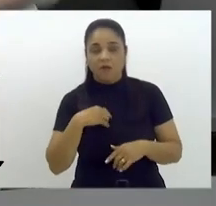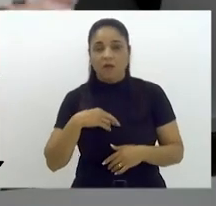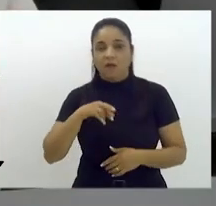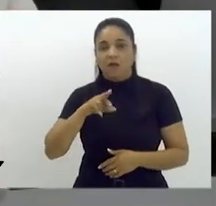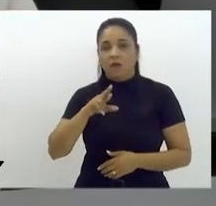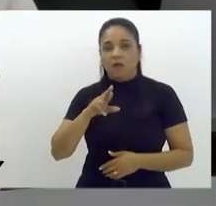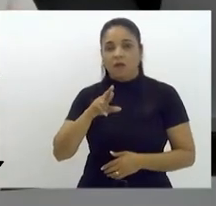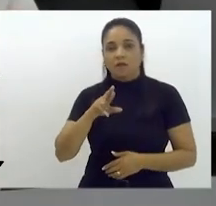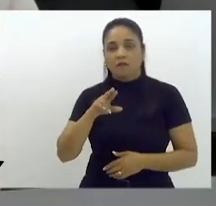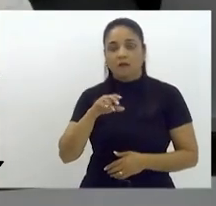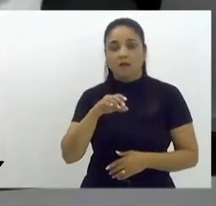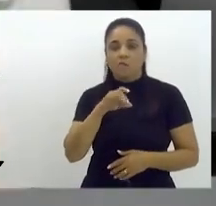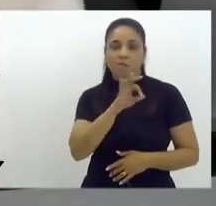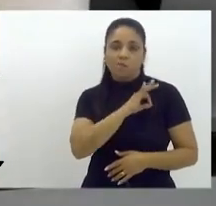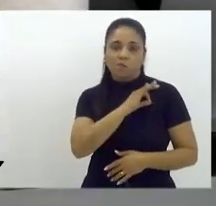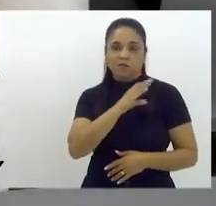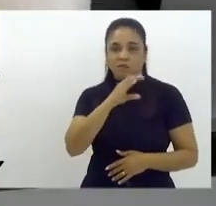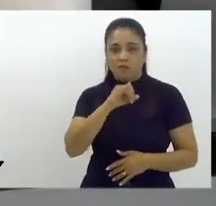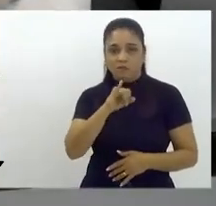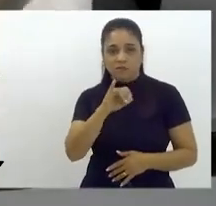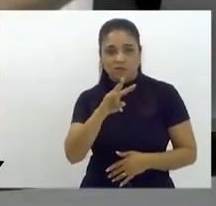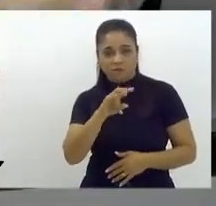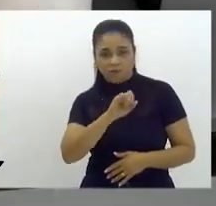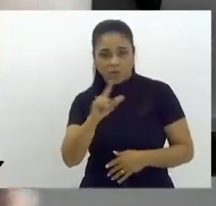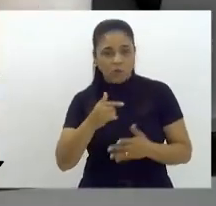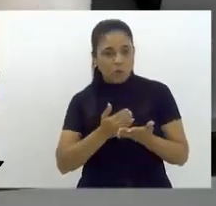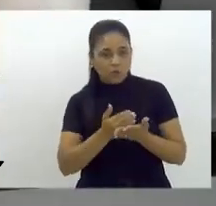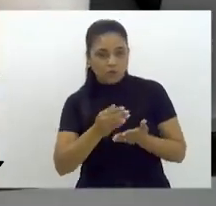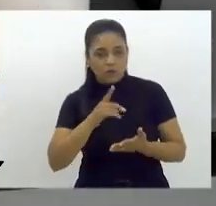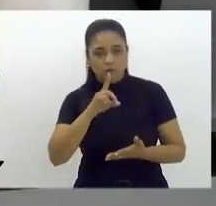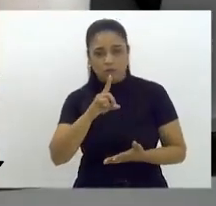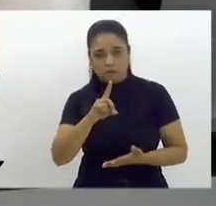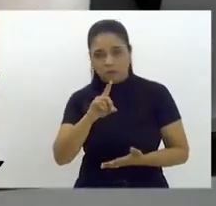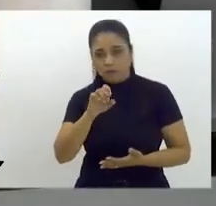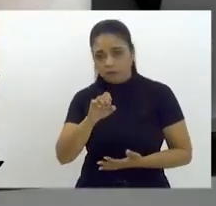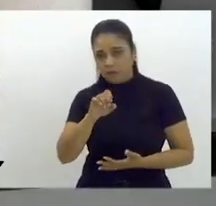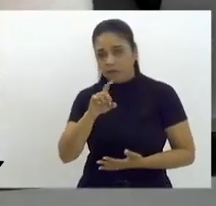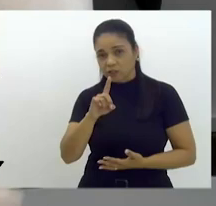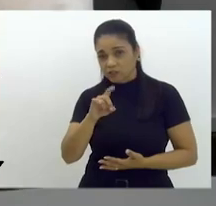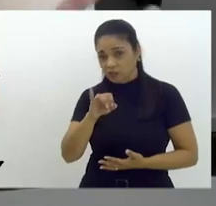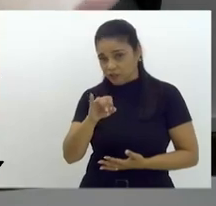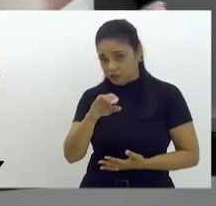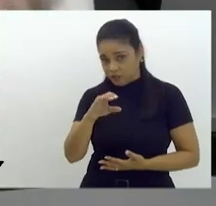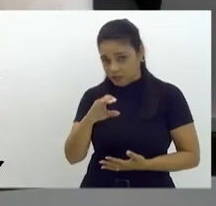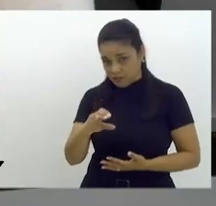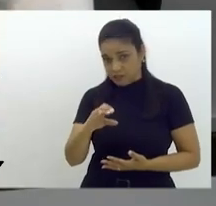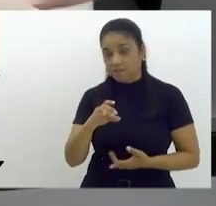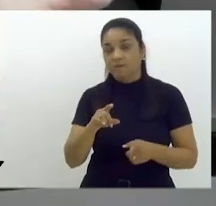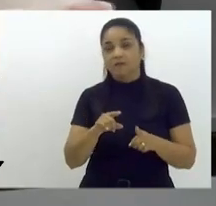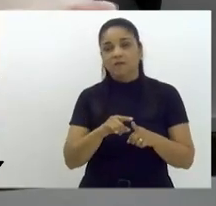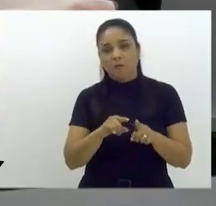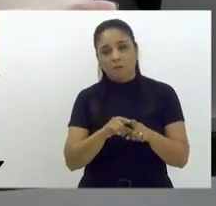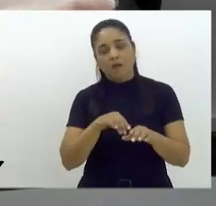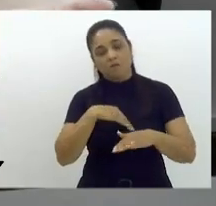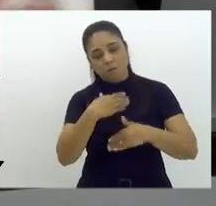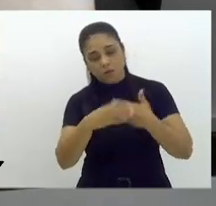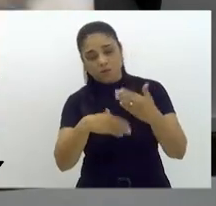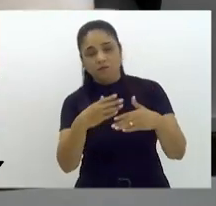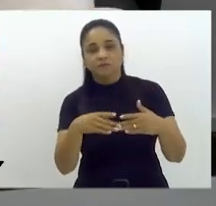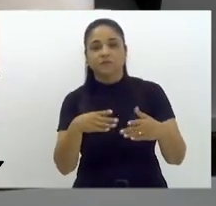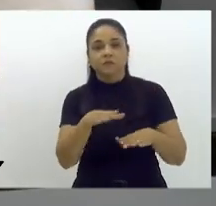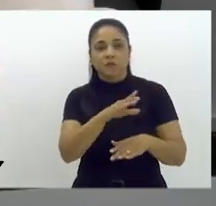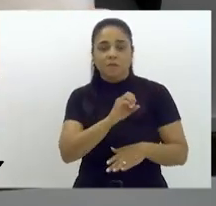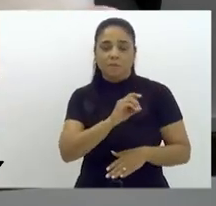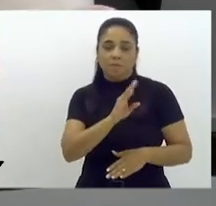Civil que começou com dedique enfim sendo aperfeiçoado é muitas nós vemos na Baixada Fluminense por exemplo